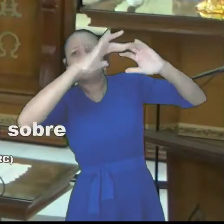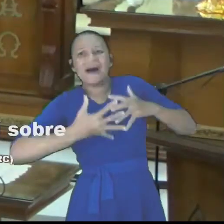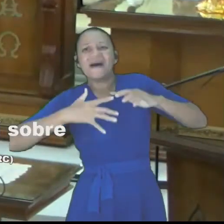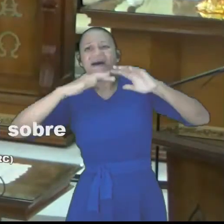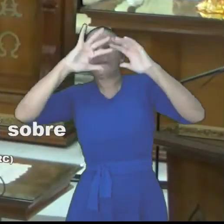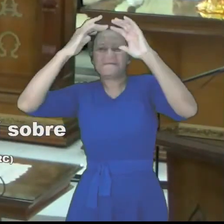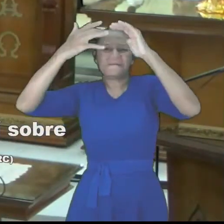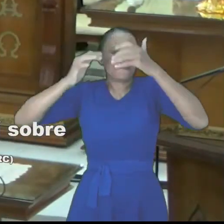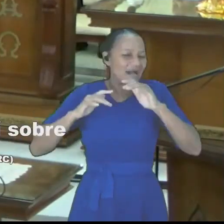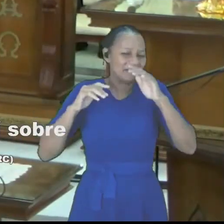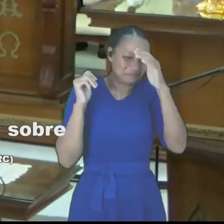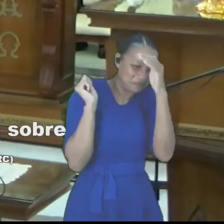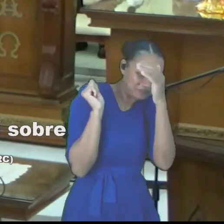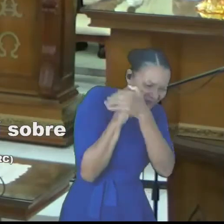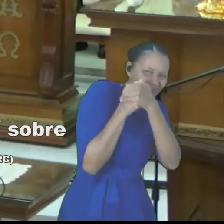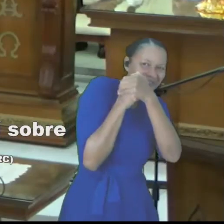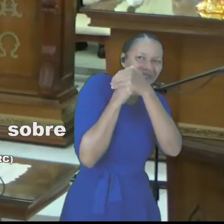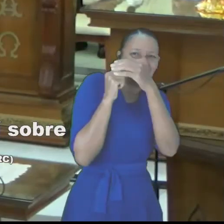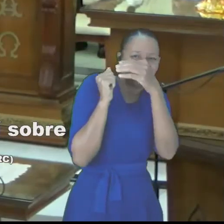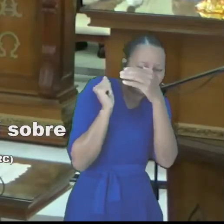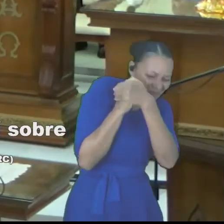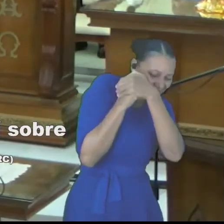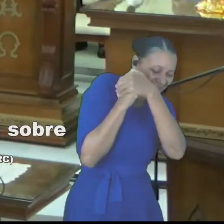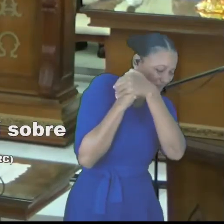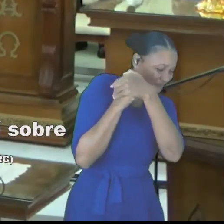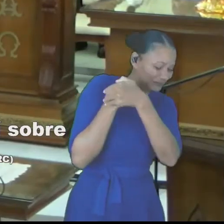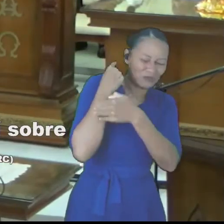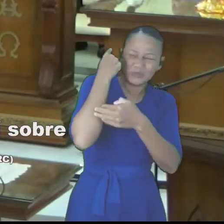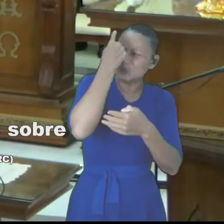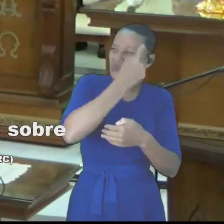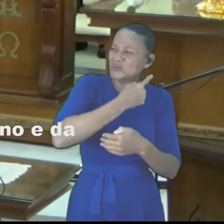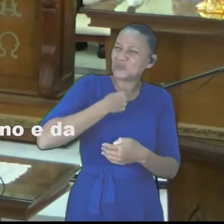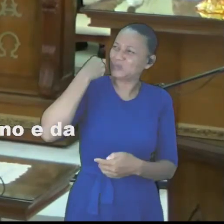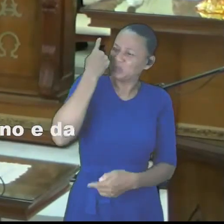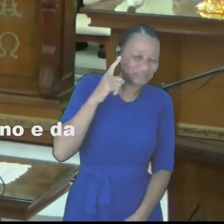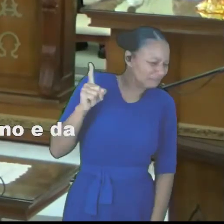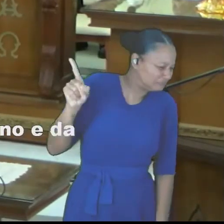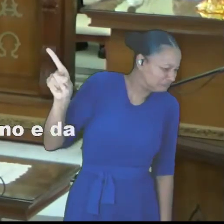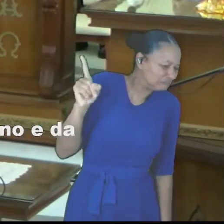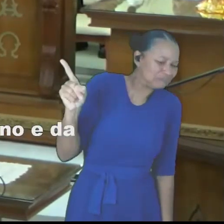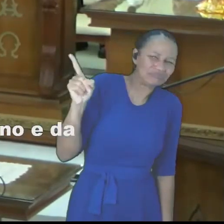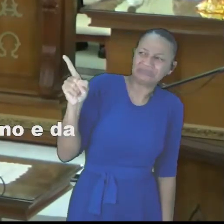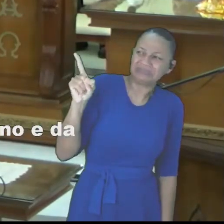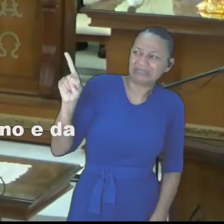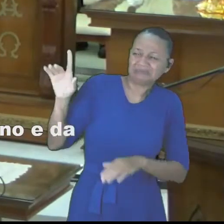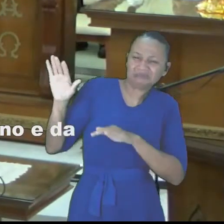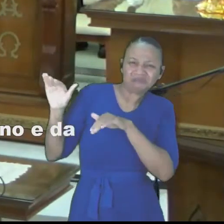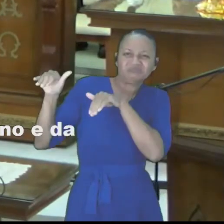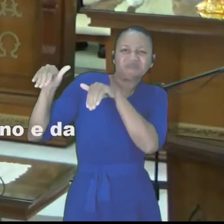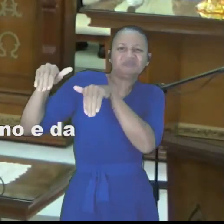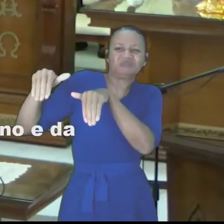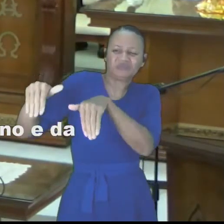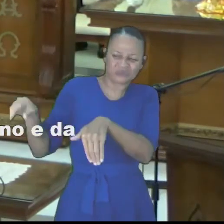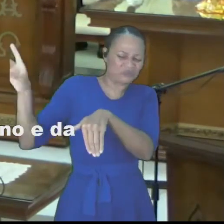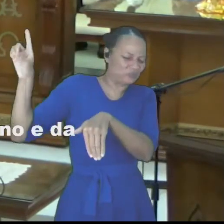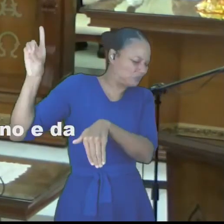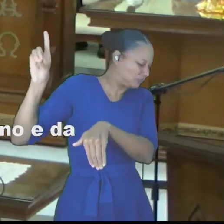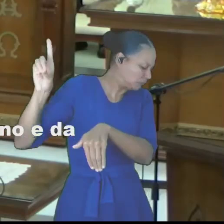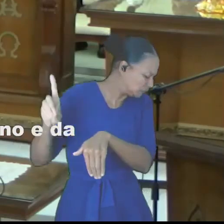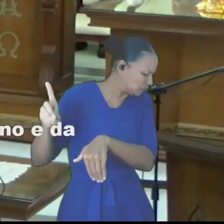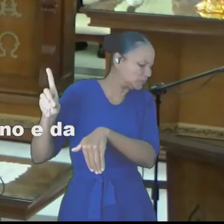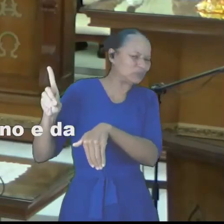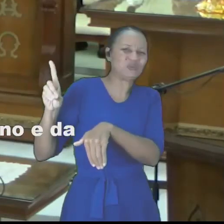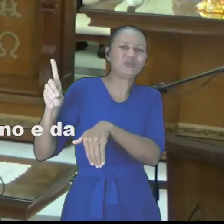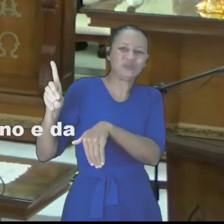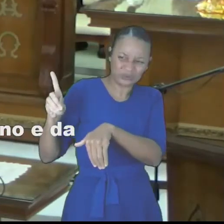e esconde-nos do rosto daquele que está sentado sobre o